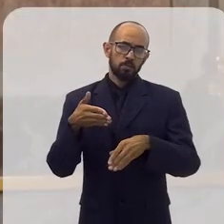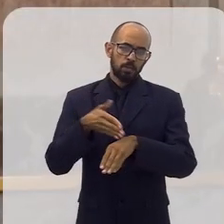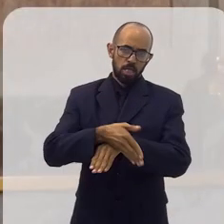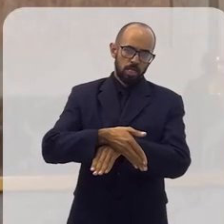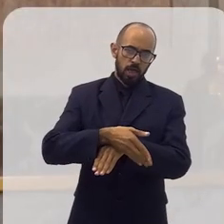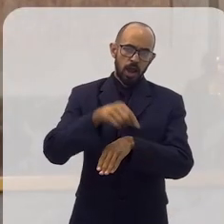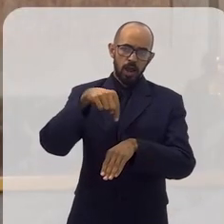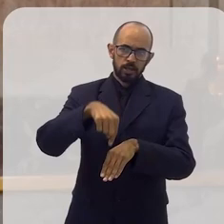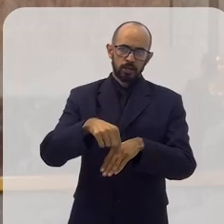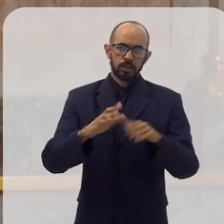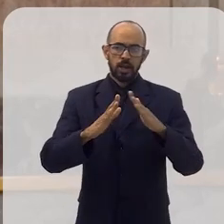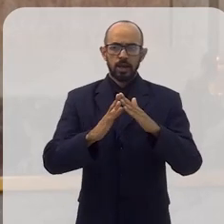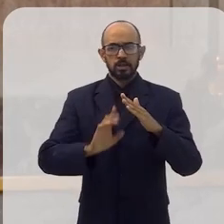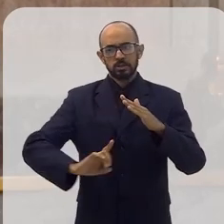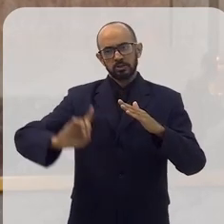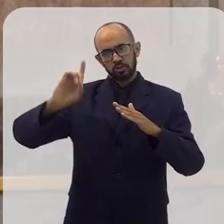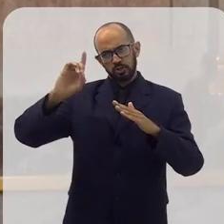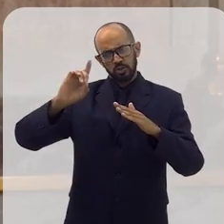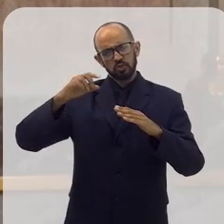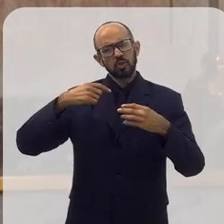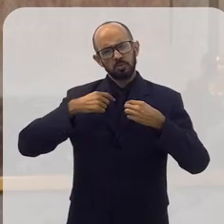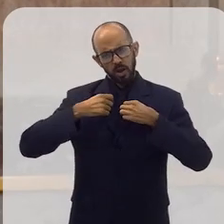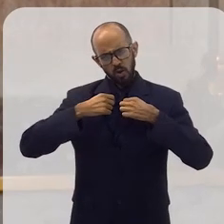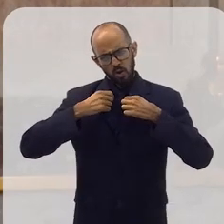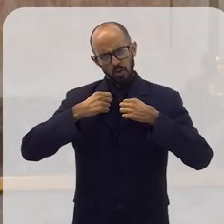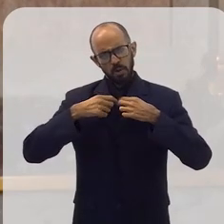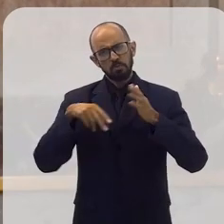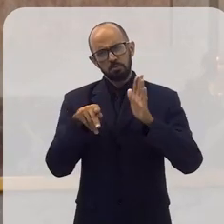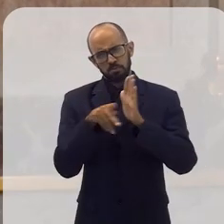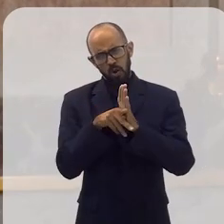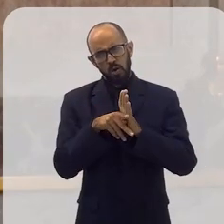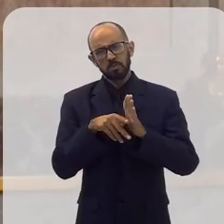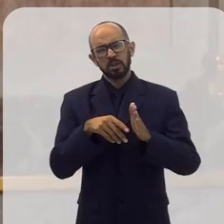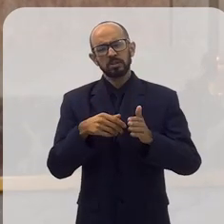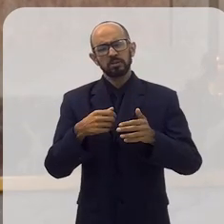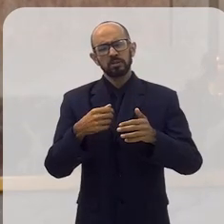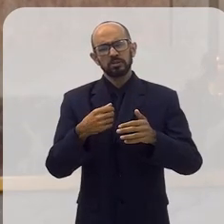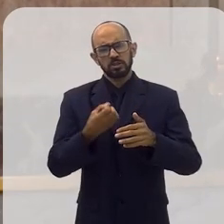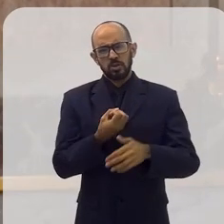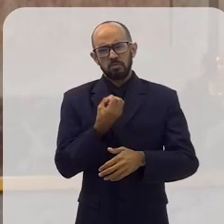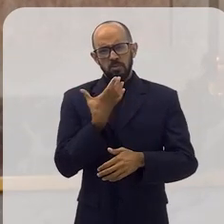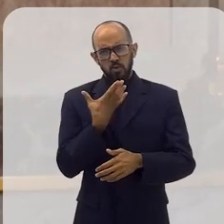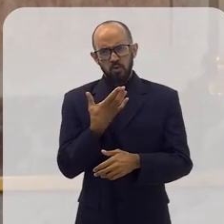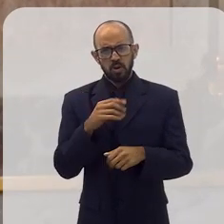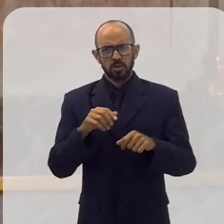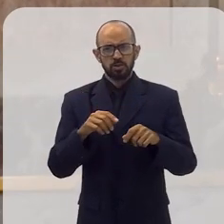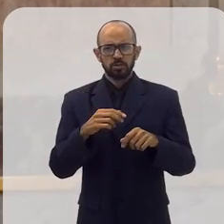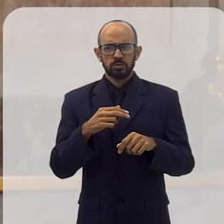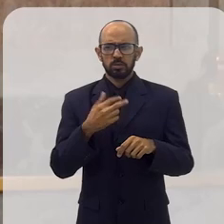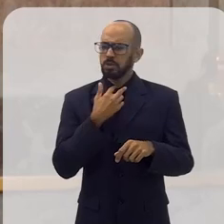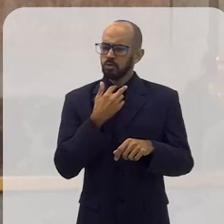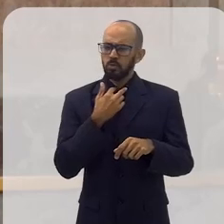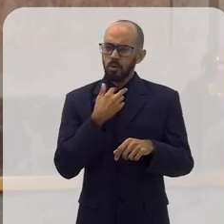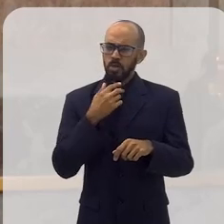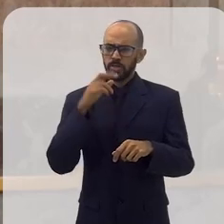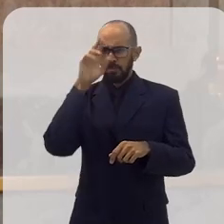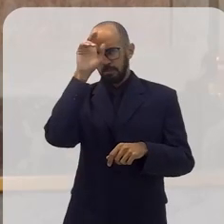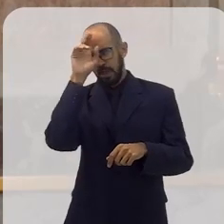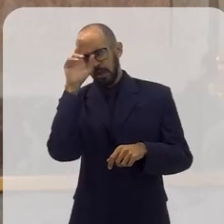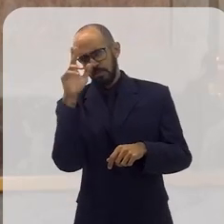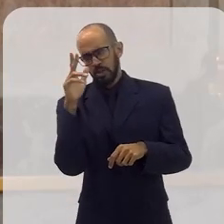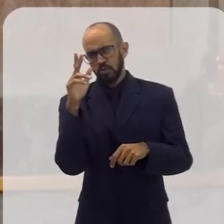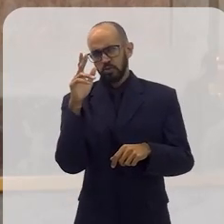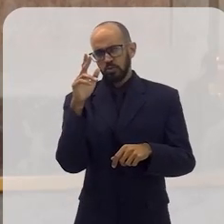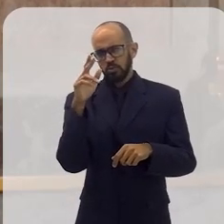deve entrar na casa de Deus com uma roupa própria legal e não deve estar nem